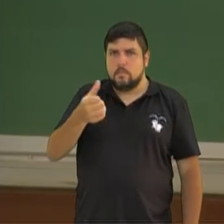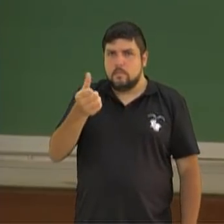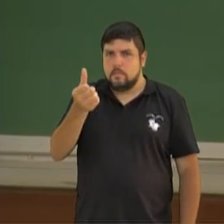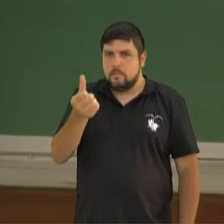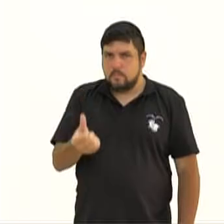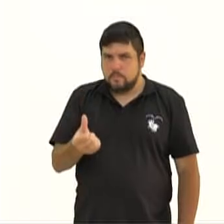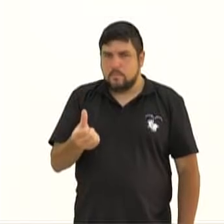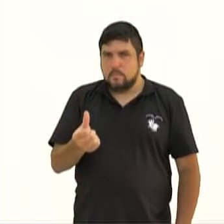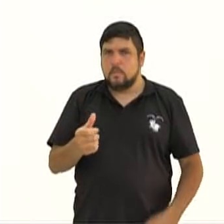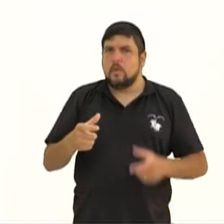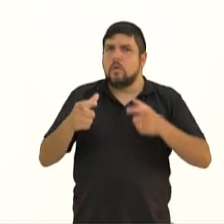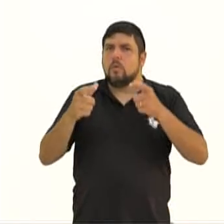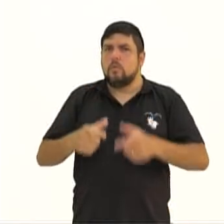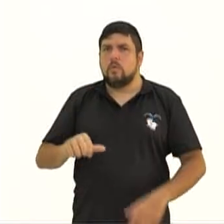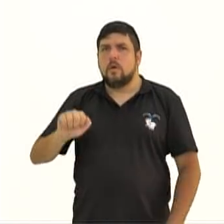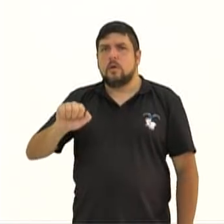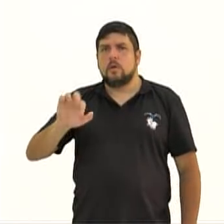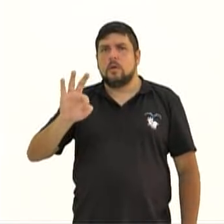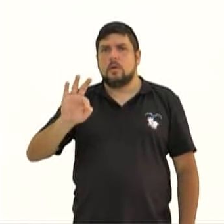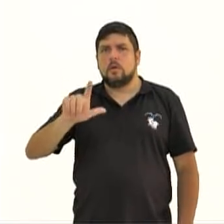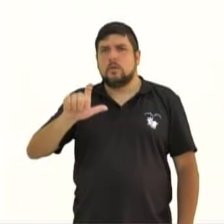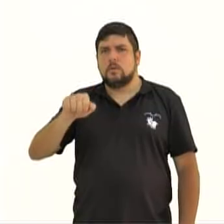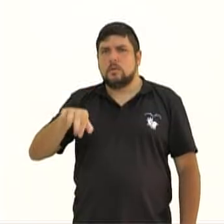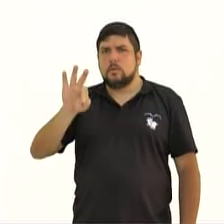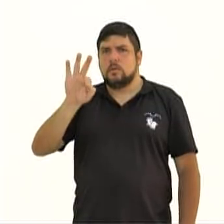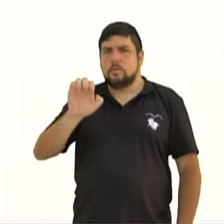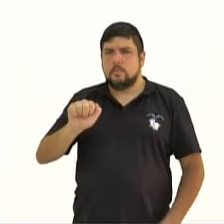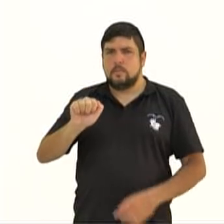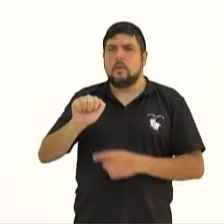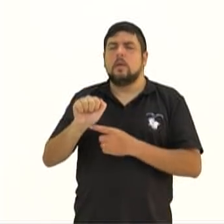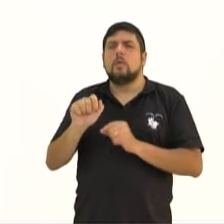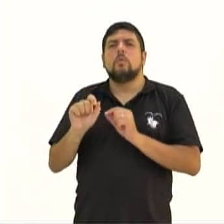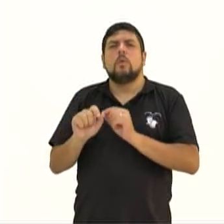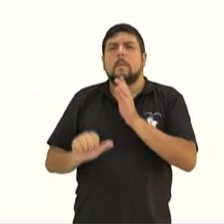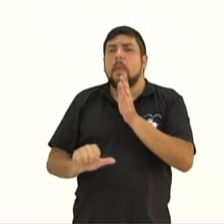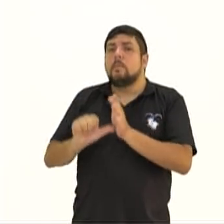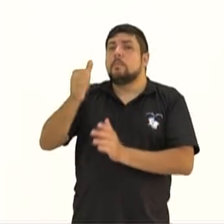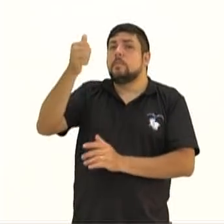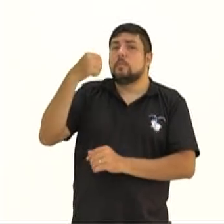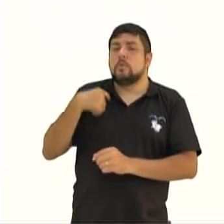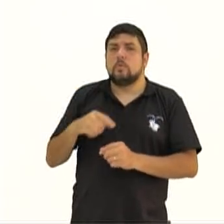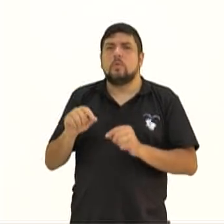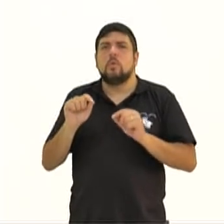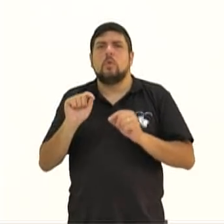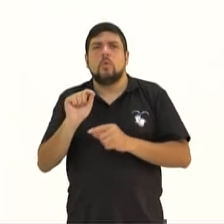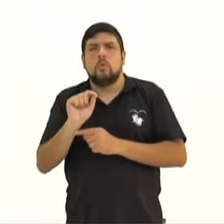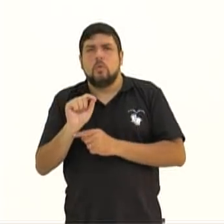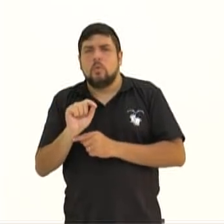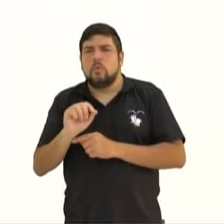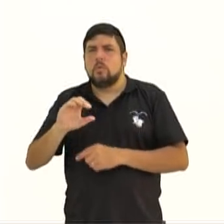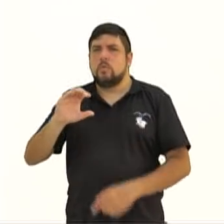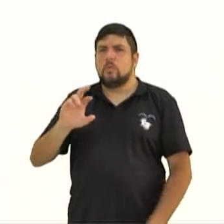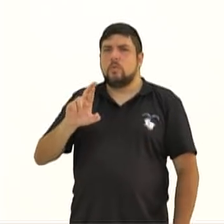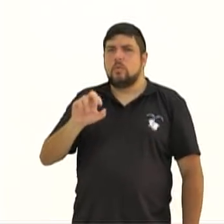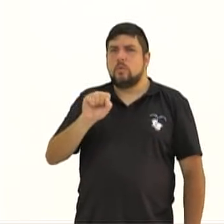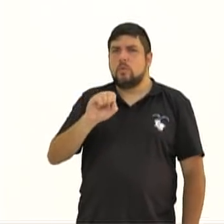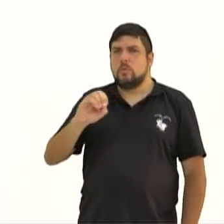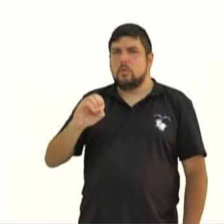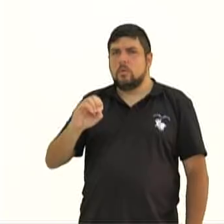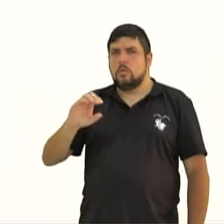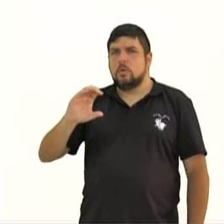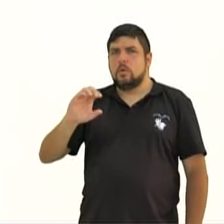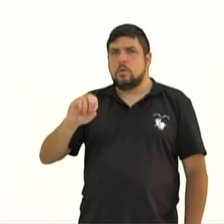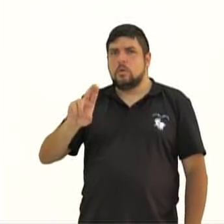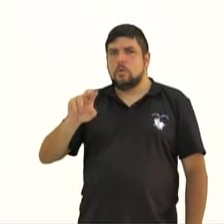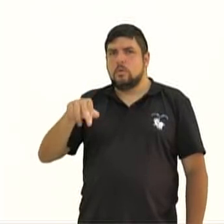de Atlanta, foi praticado pela primeira vez na modalidade de cross country. Já vamos entender qual que é essa modalidade,